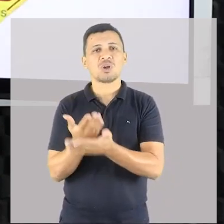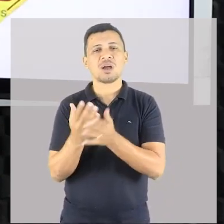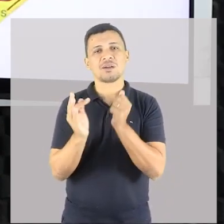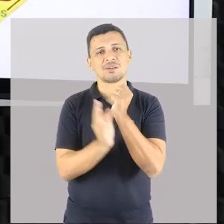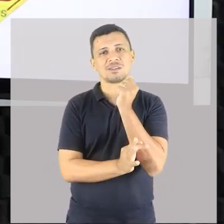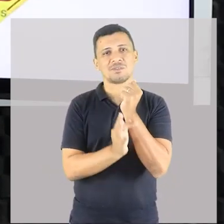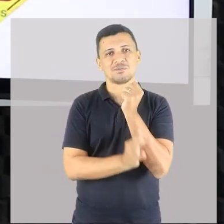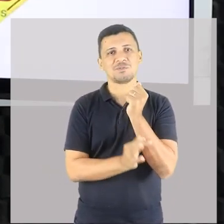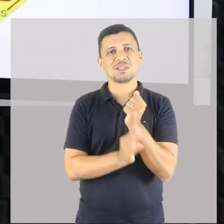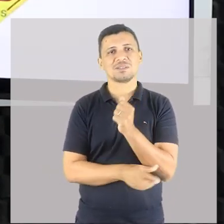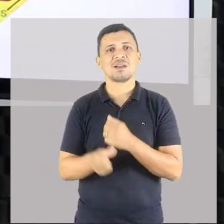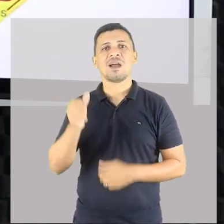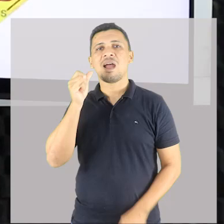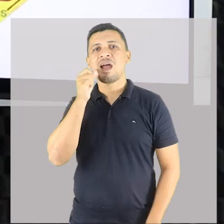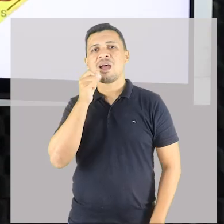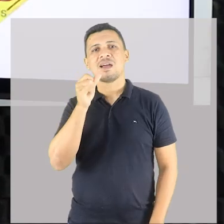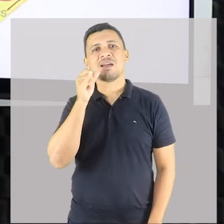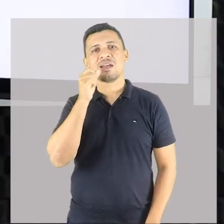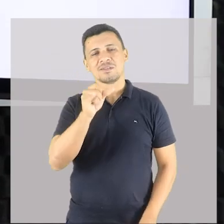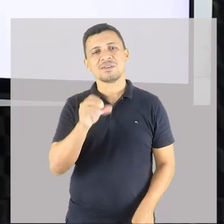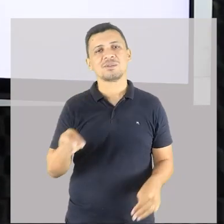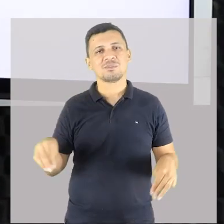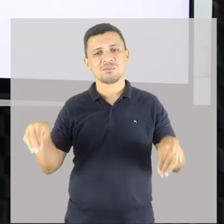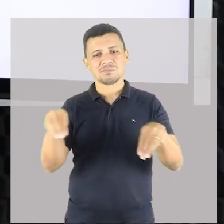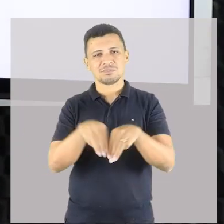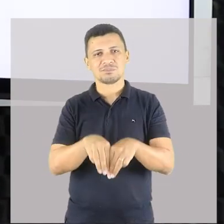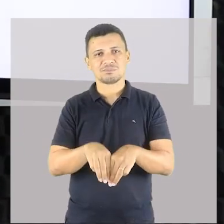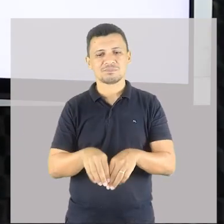eletromagnetismo. Beleza? É isso aí.